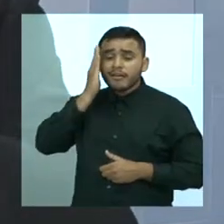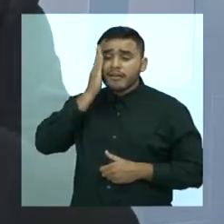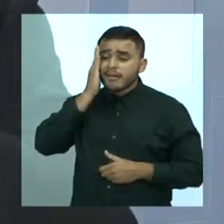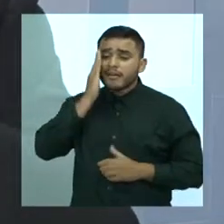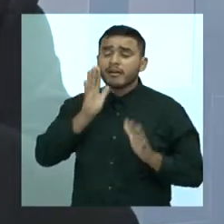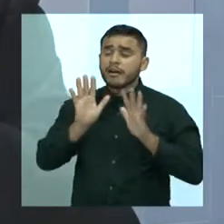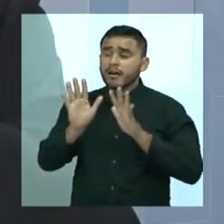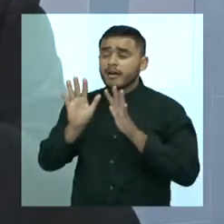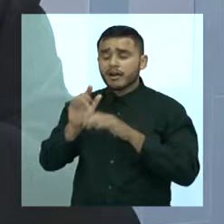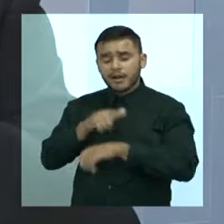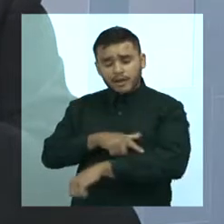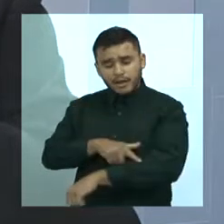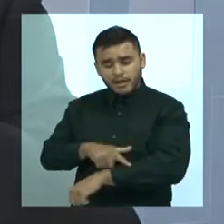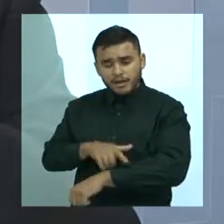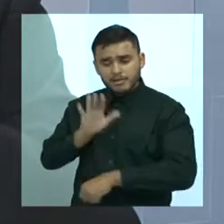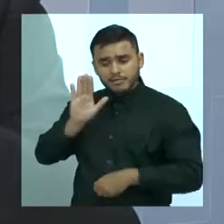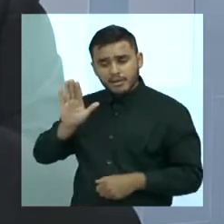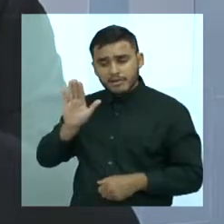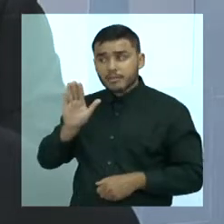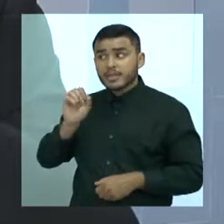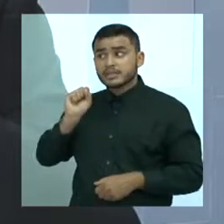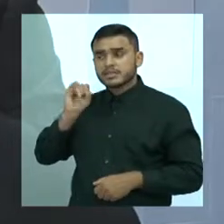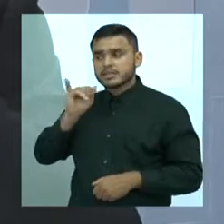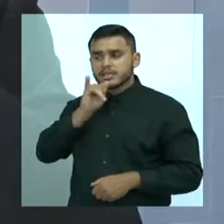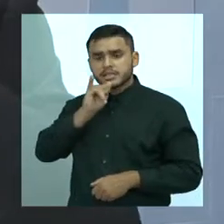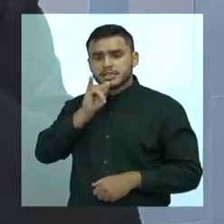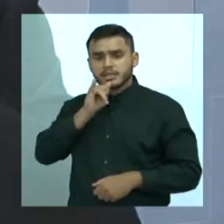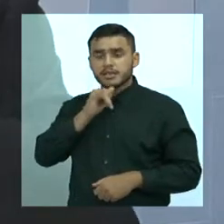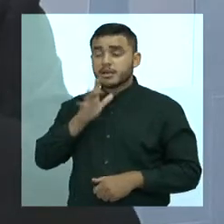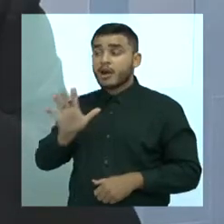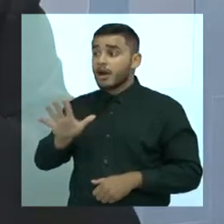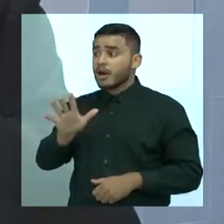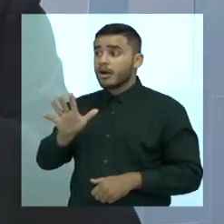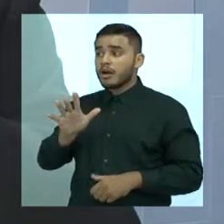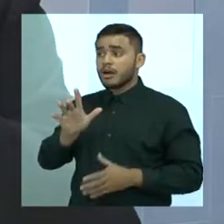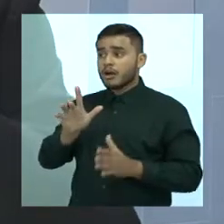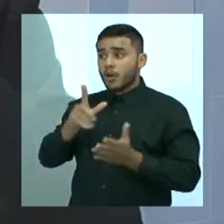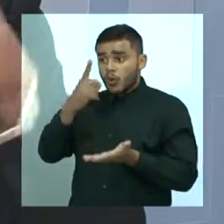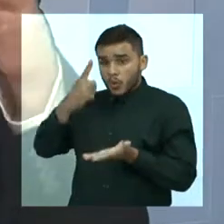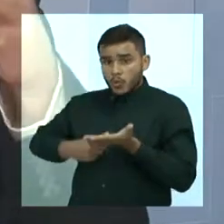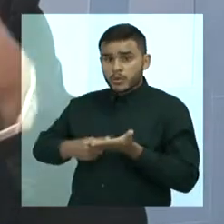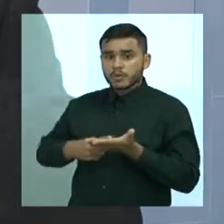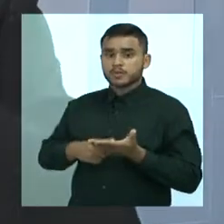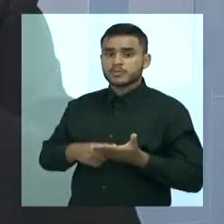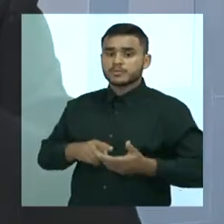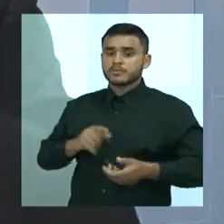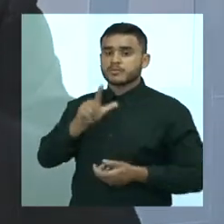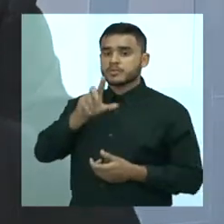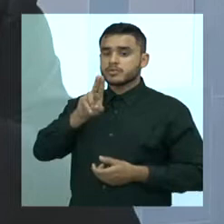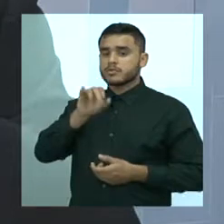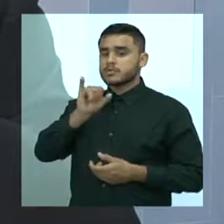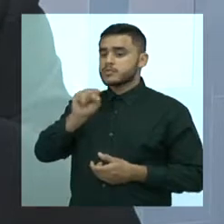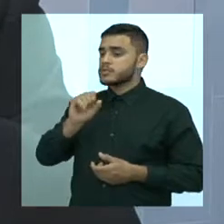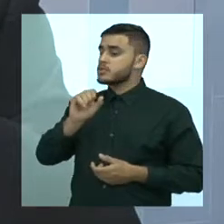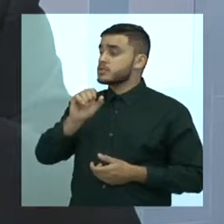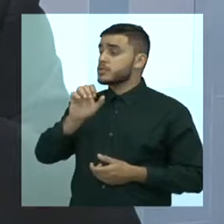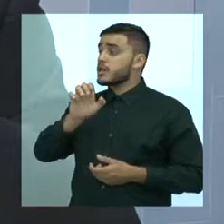pontos aqui. Primeiro, que se foi acertado mesmo com o general Luiz Eduardo